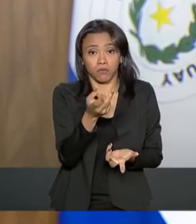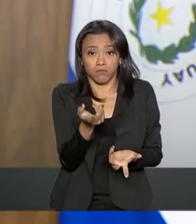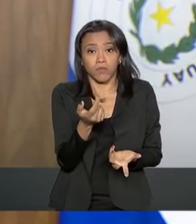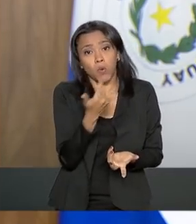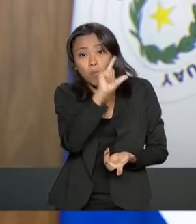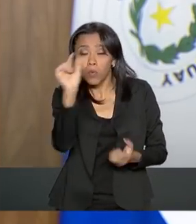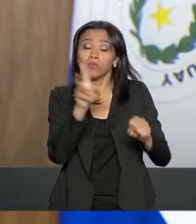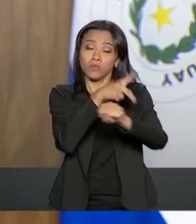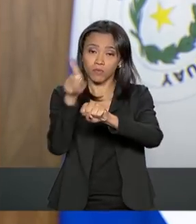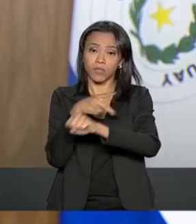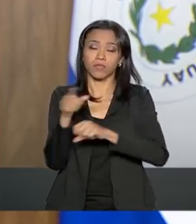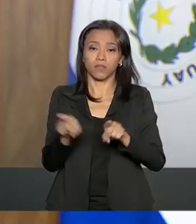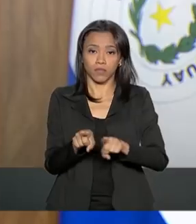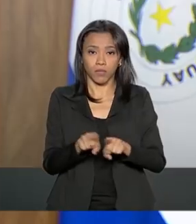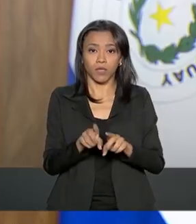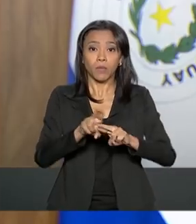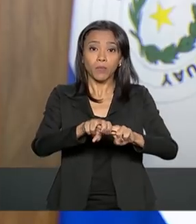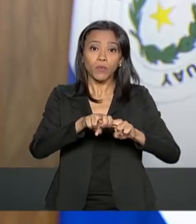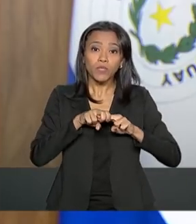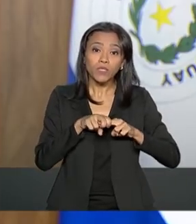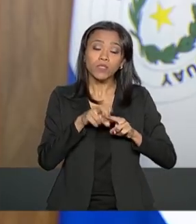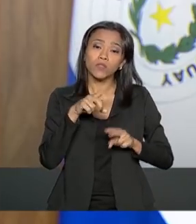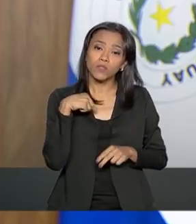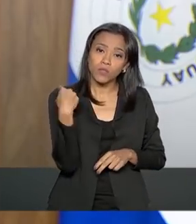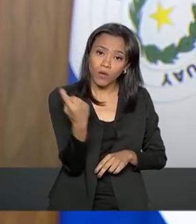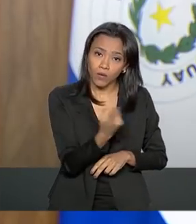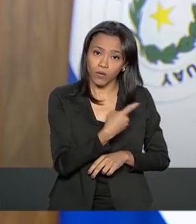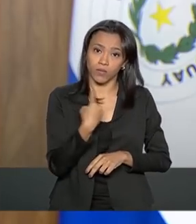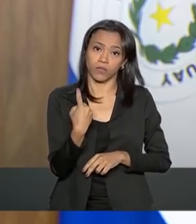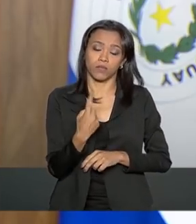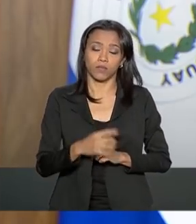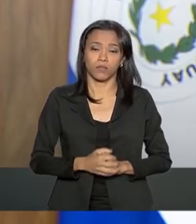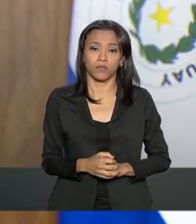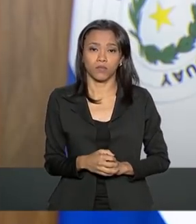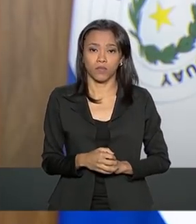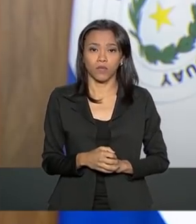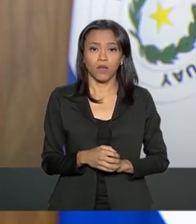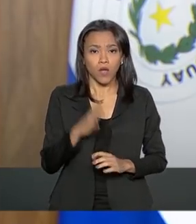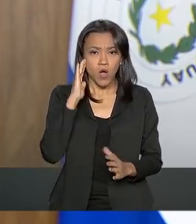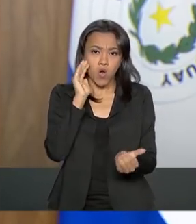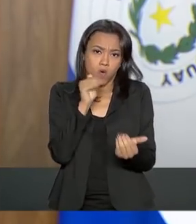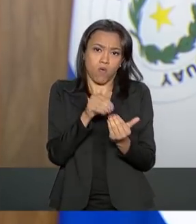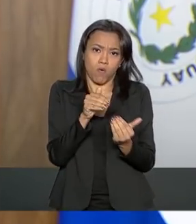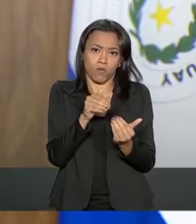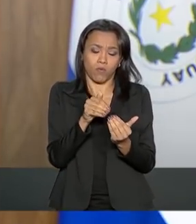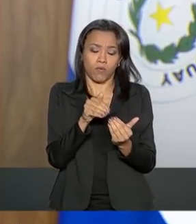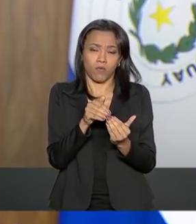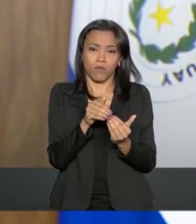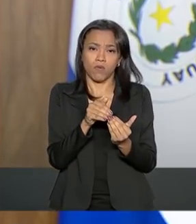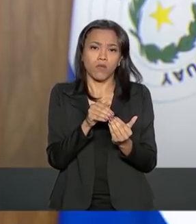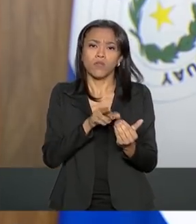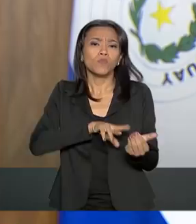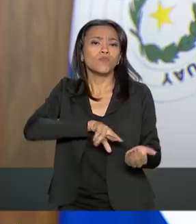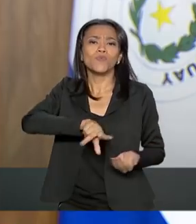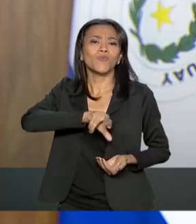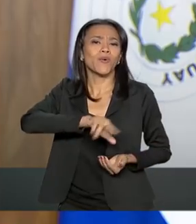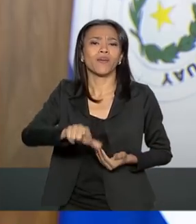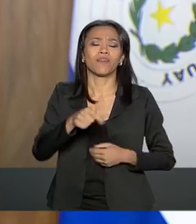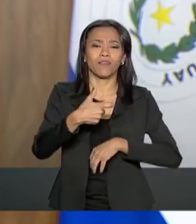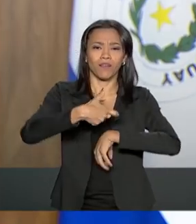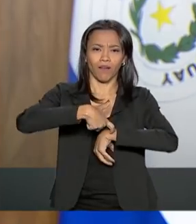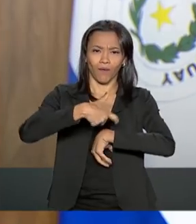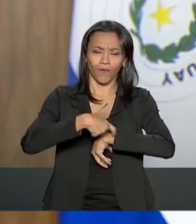Por isso sustentamos que já não é momento de manter, que não é mais a hora